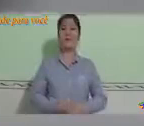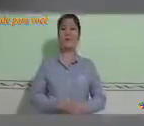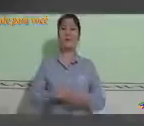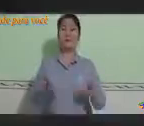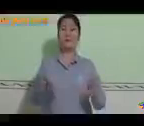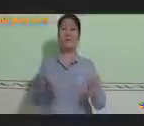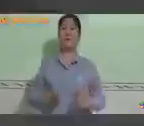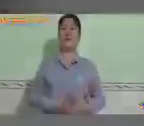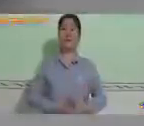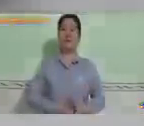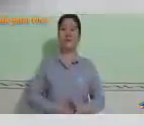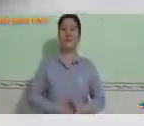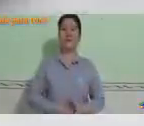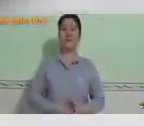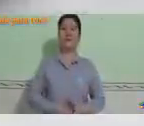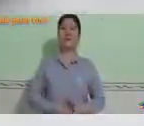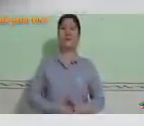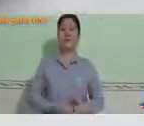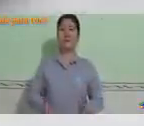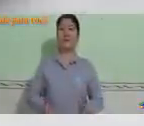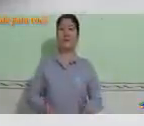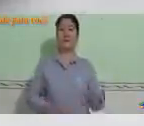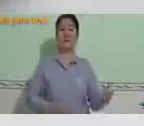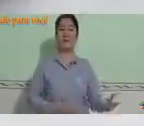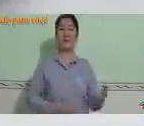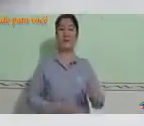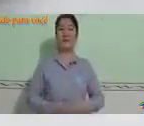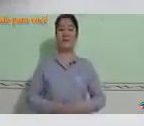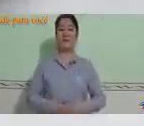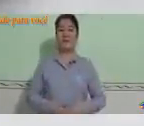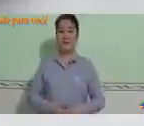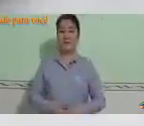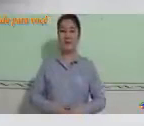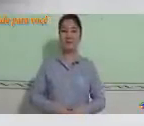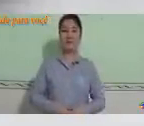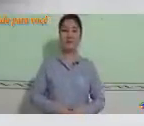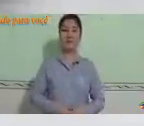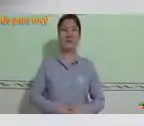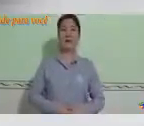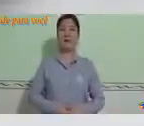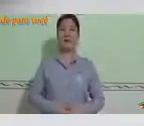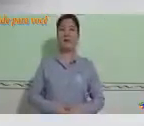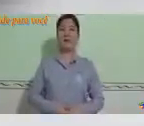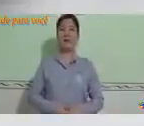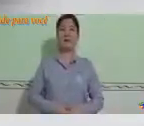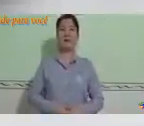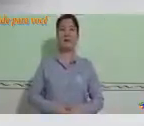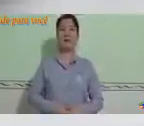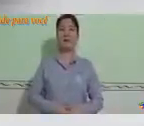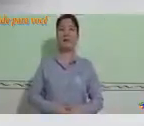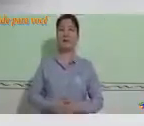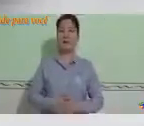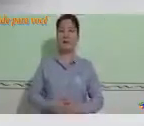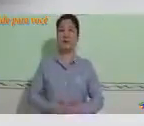e, consequentemente, tem uma angulação maior do joelho, fazendo com que ocorra maior pressão sobre a região